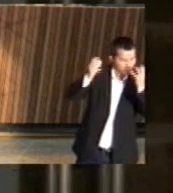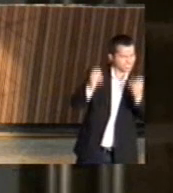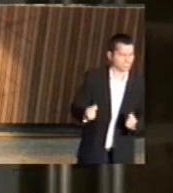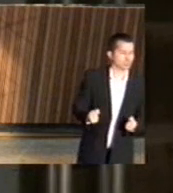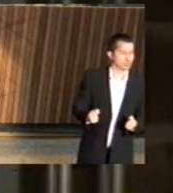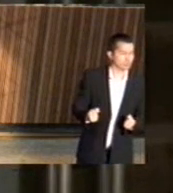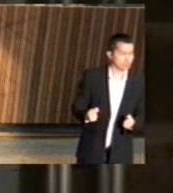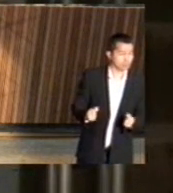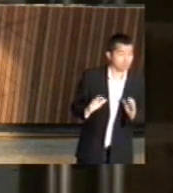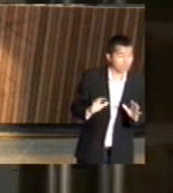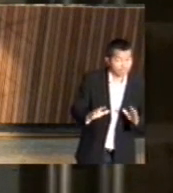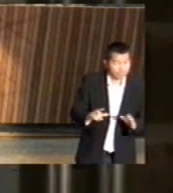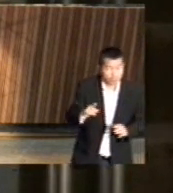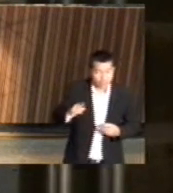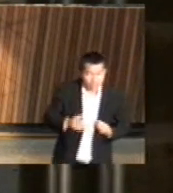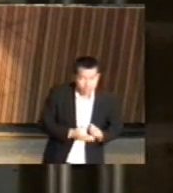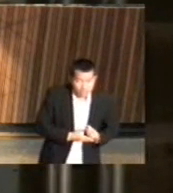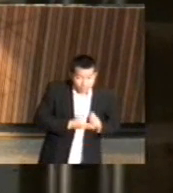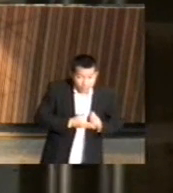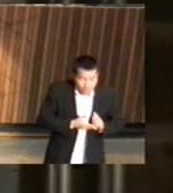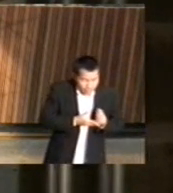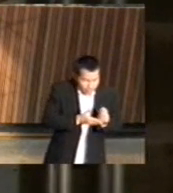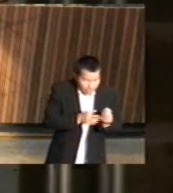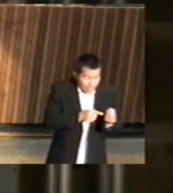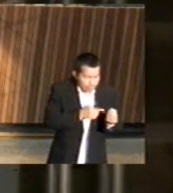uma questão de família.